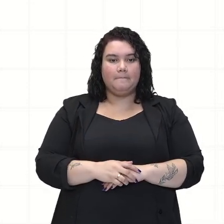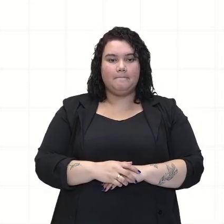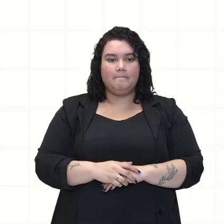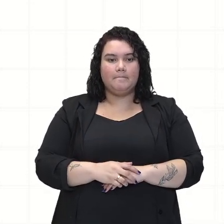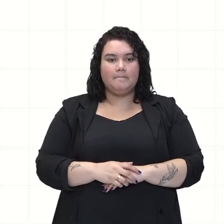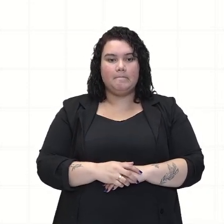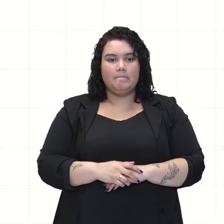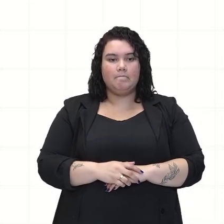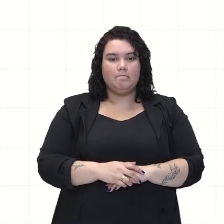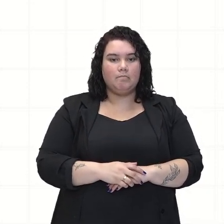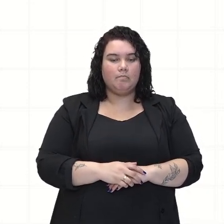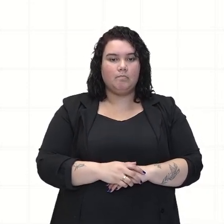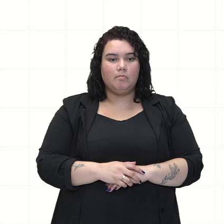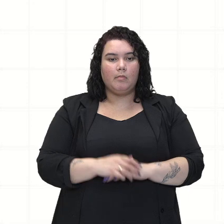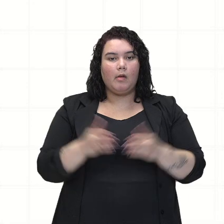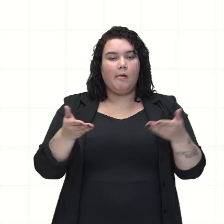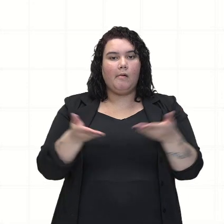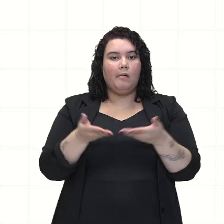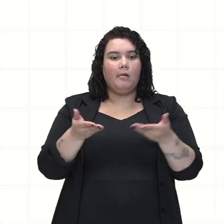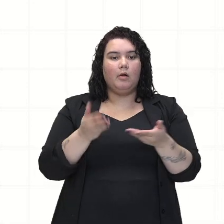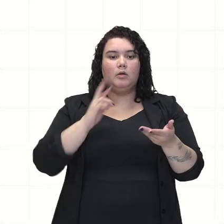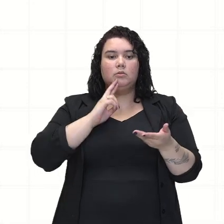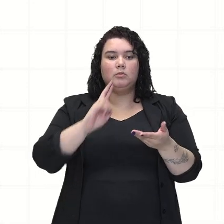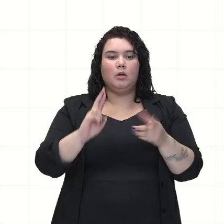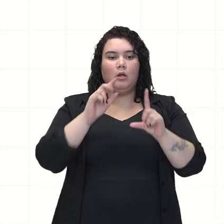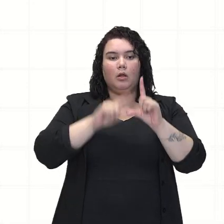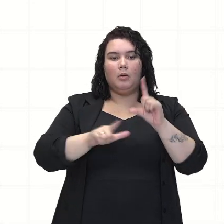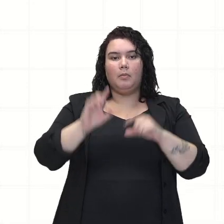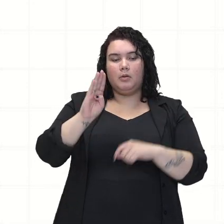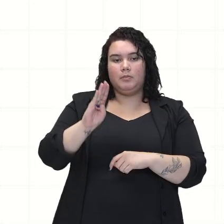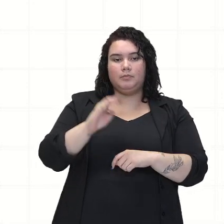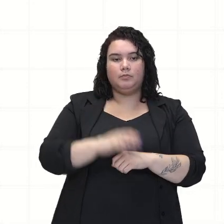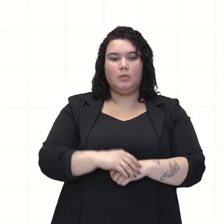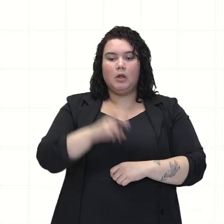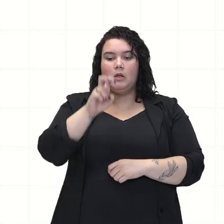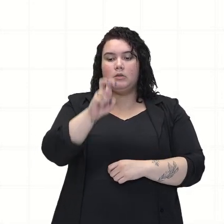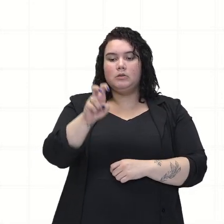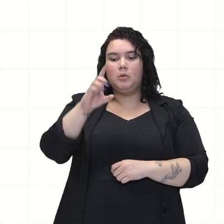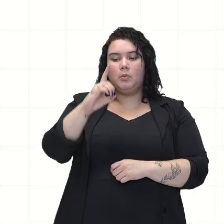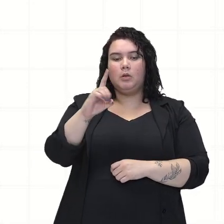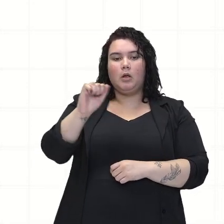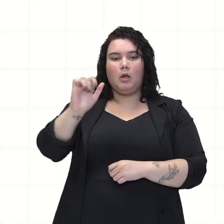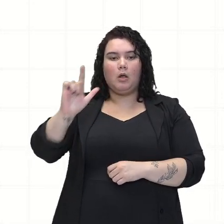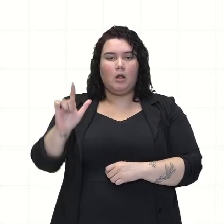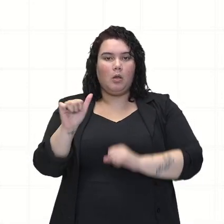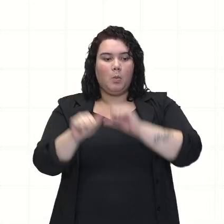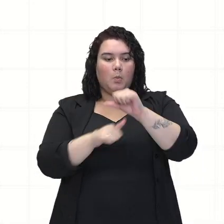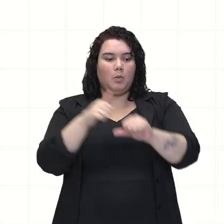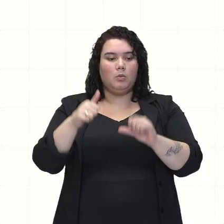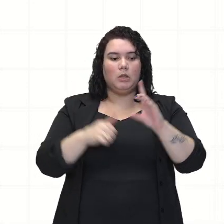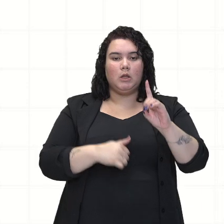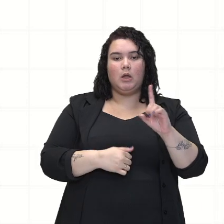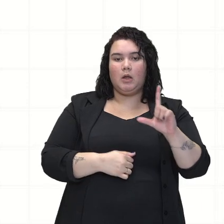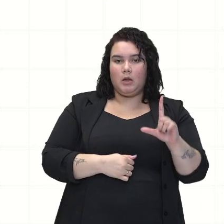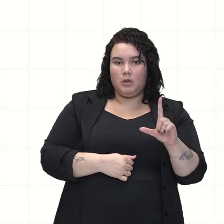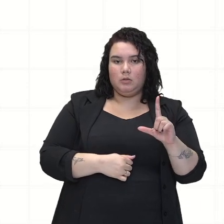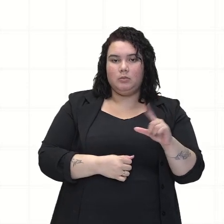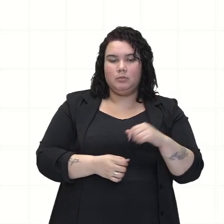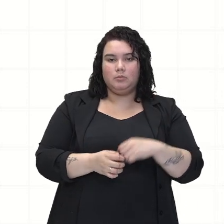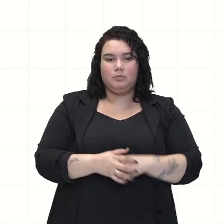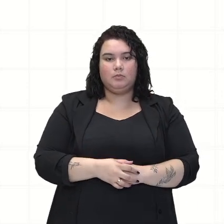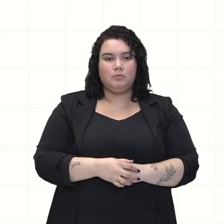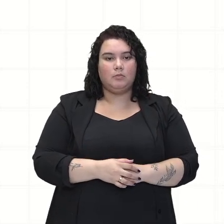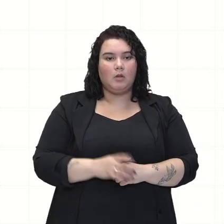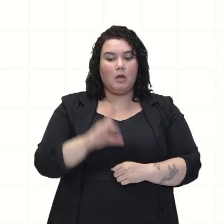bem. Agora vamos aqui na letra B. 5 decalitros em decilitros, tá?